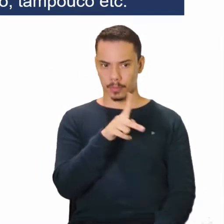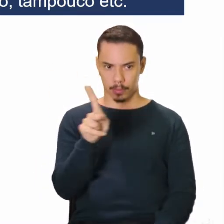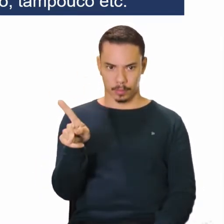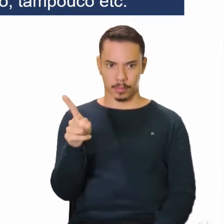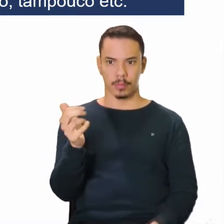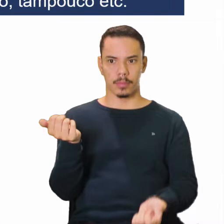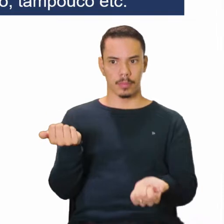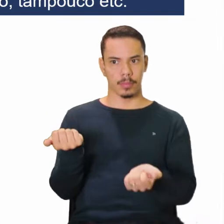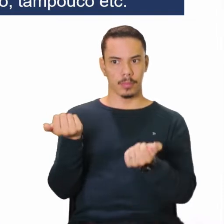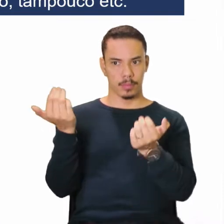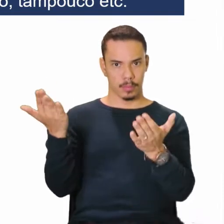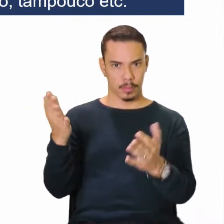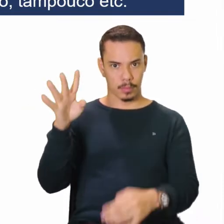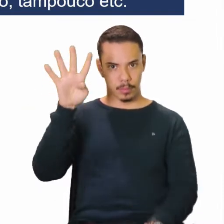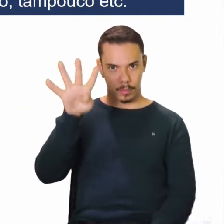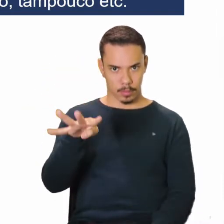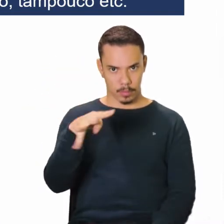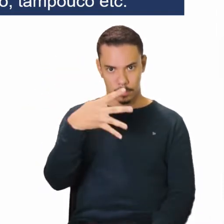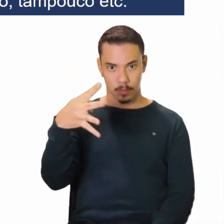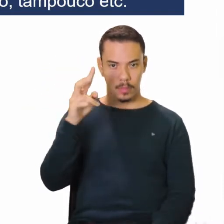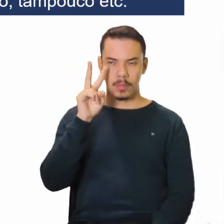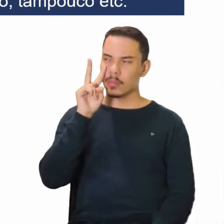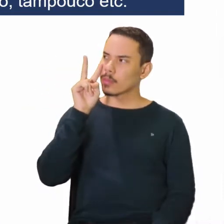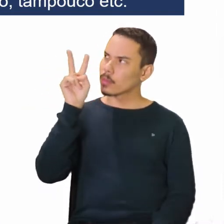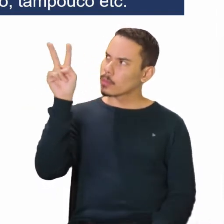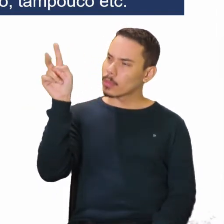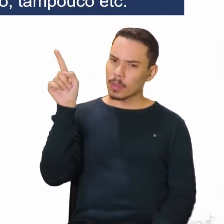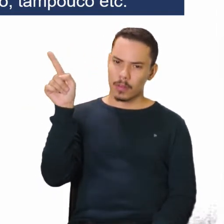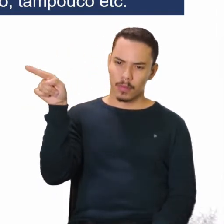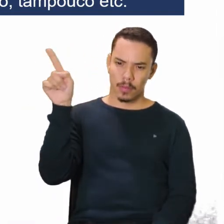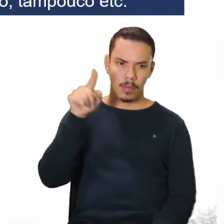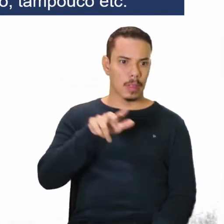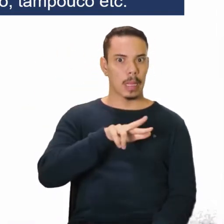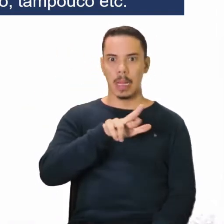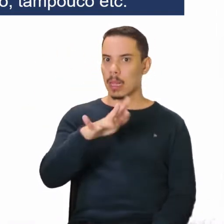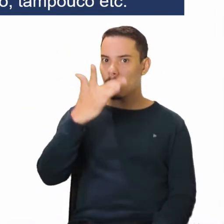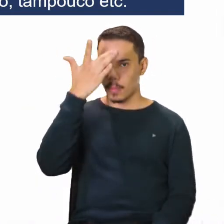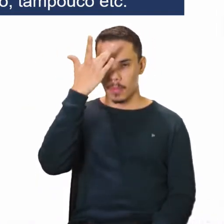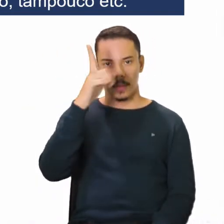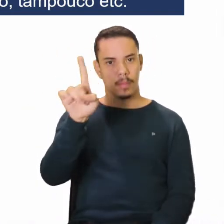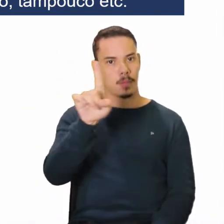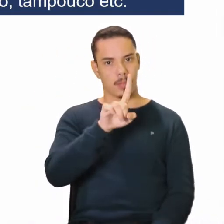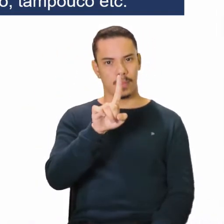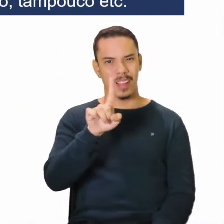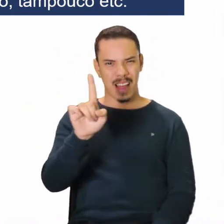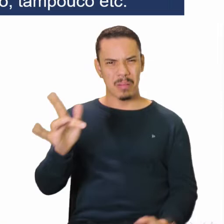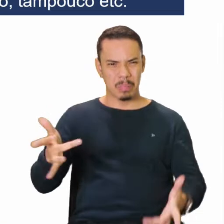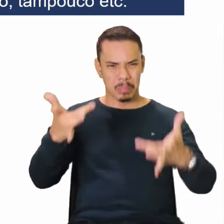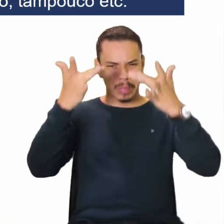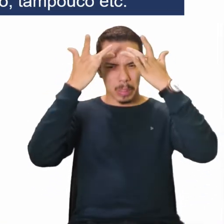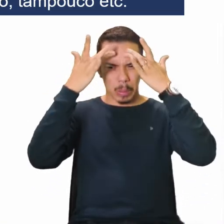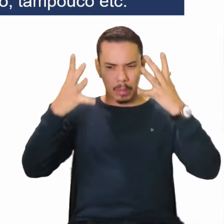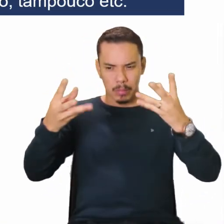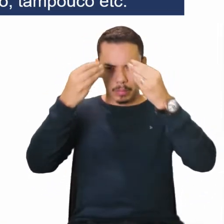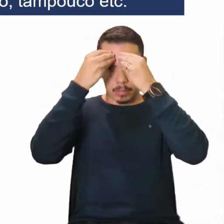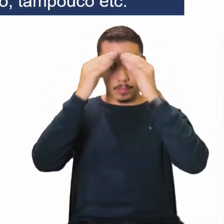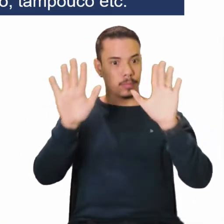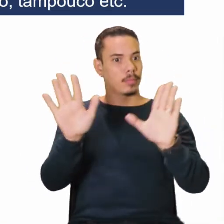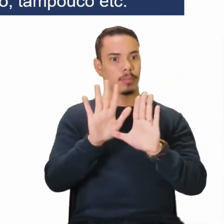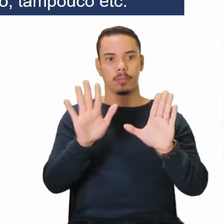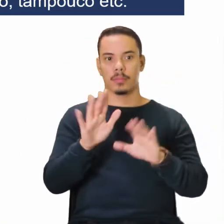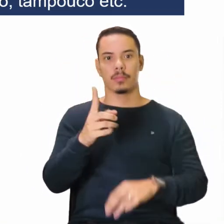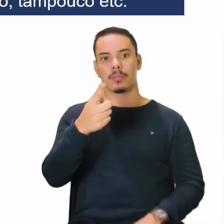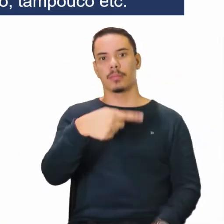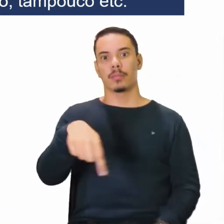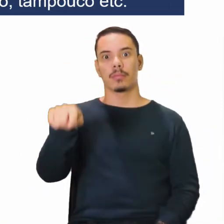essa cartela, né? O nosso estudante ele vai ter que ter, não é para decorar, é isso, Márcia? Não, ele vai ter